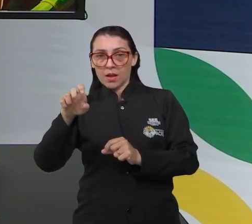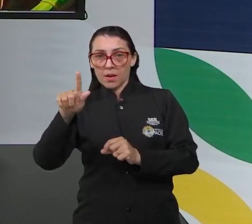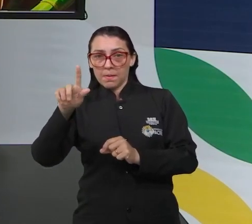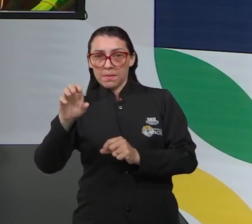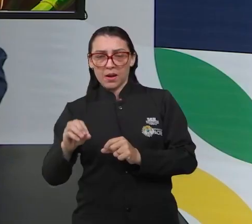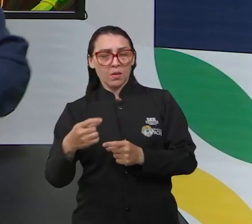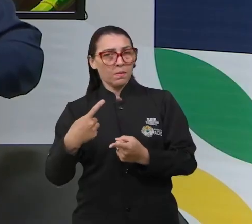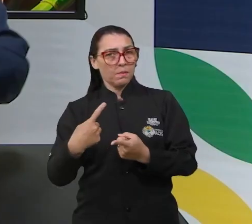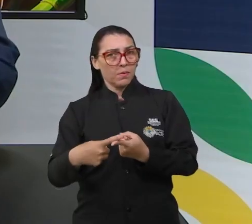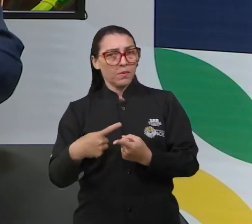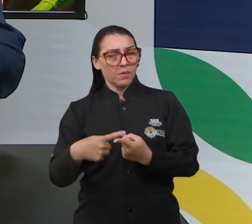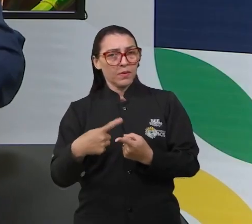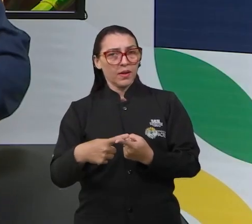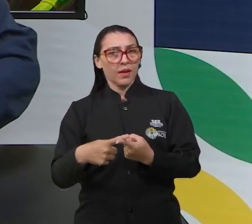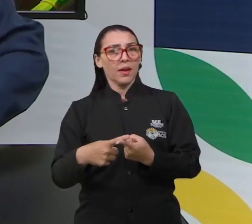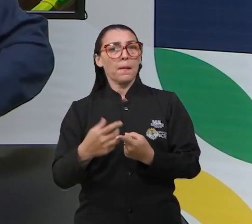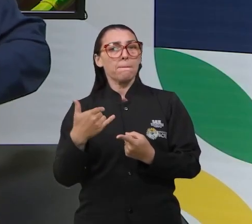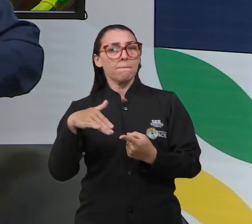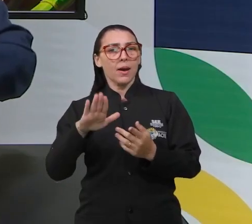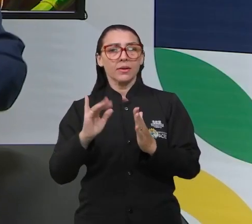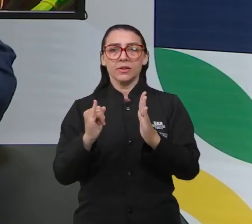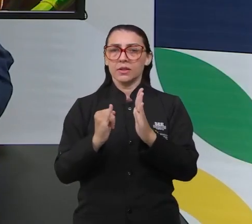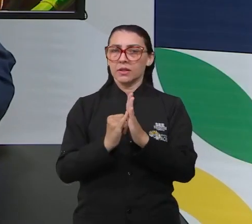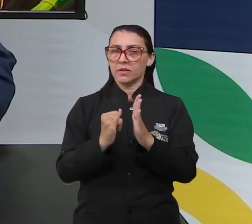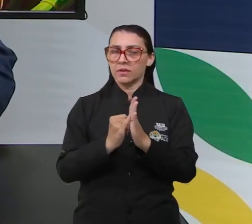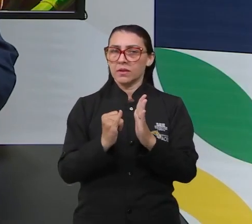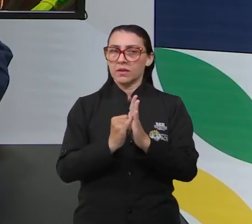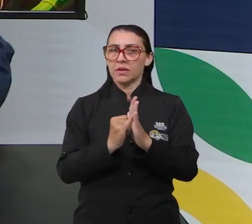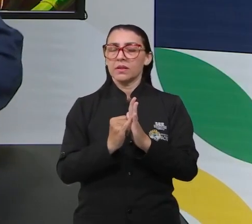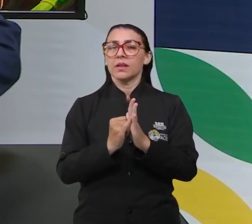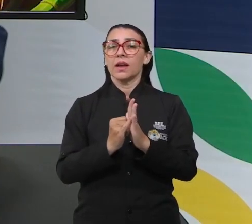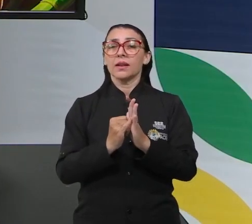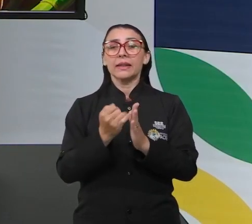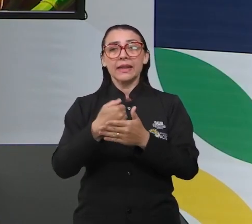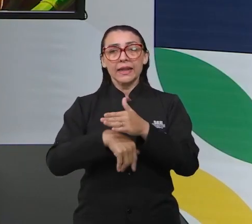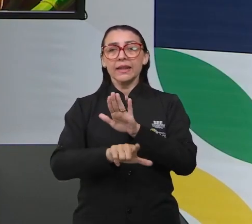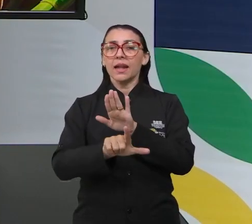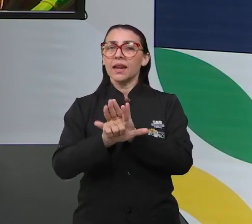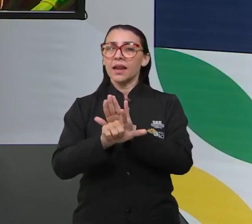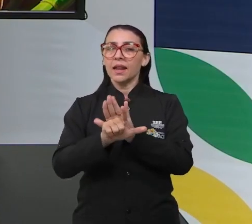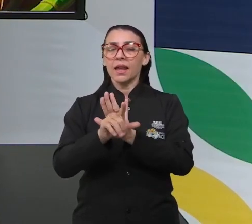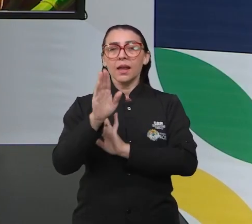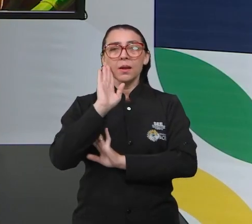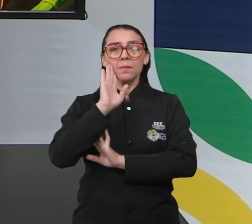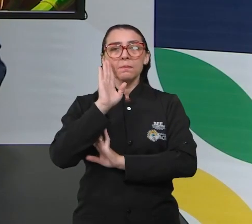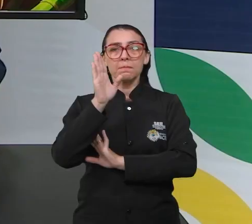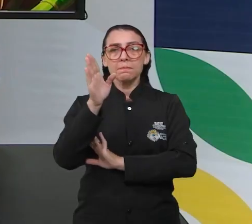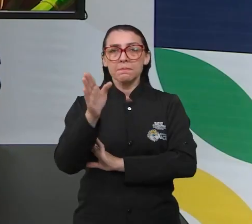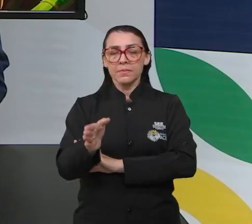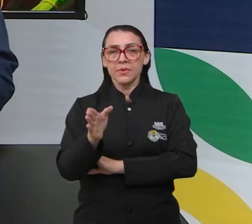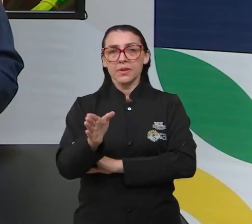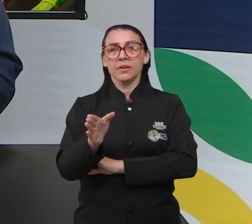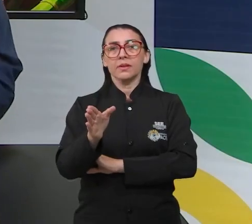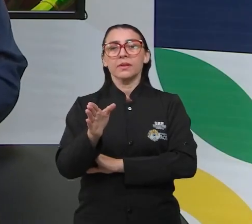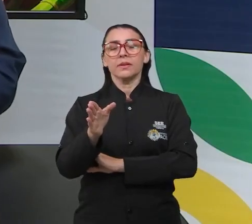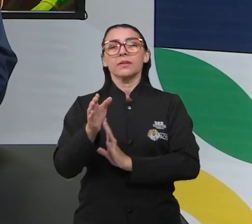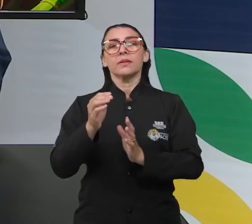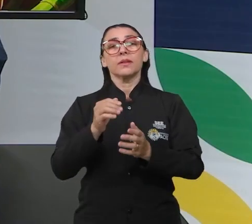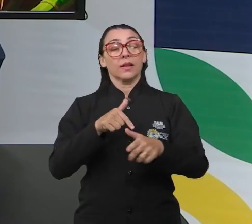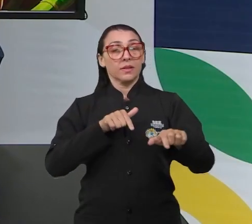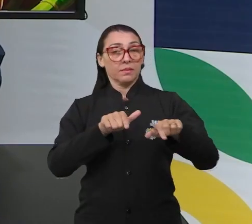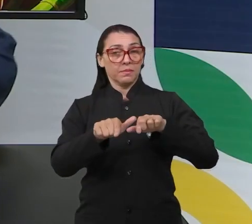é justamente algo mais institucionalizado, que é principalmente aí amparado dentro das